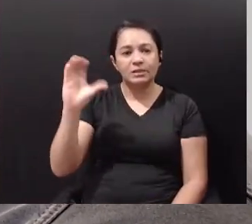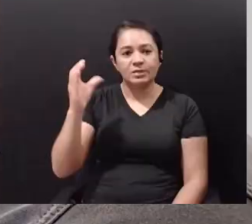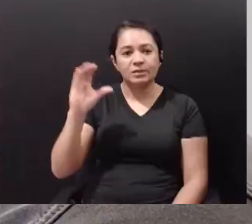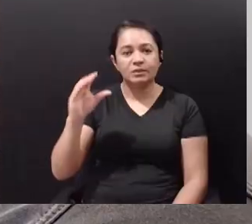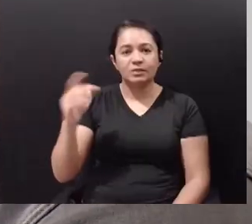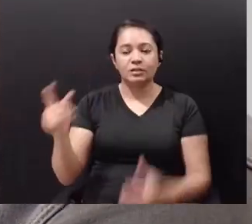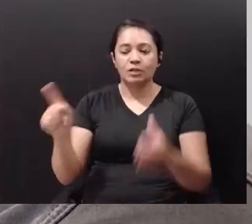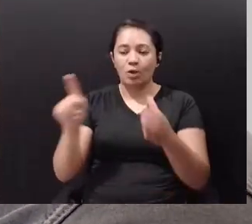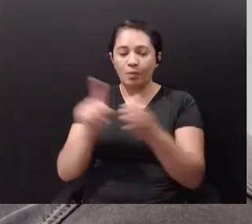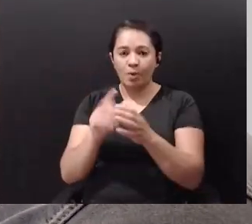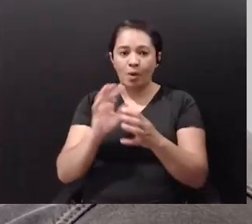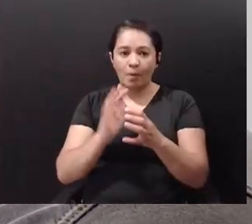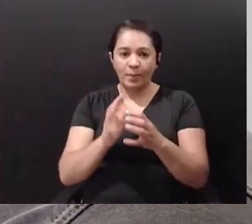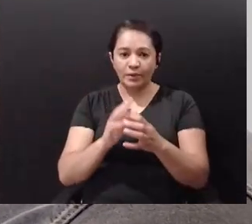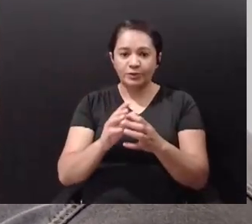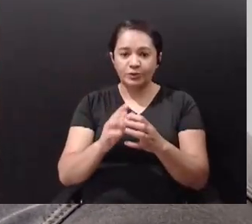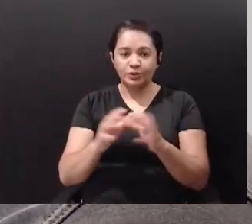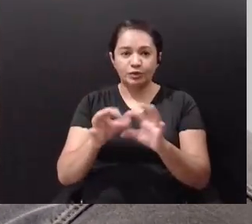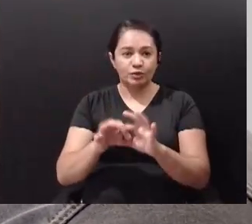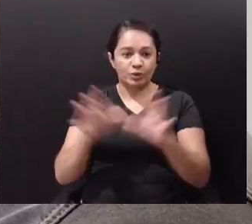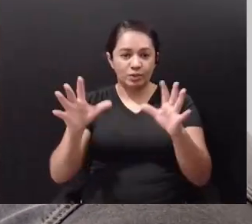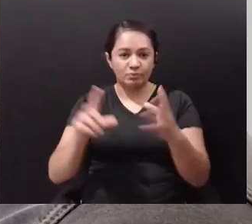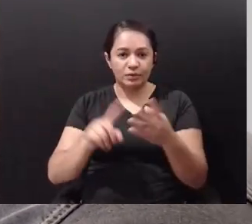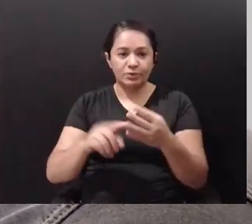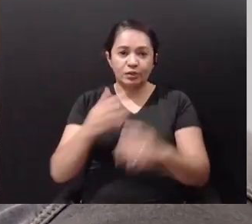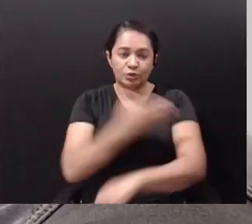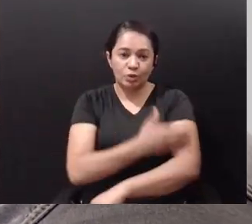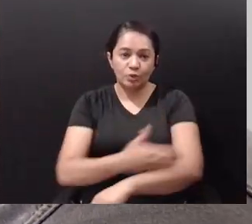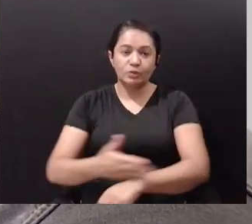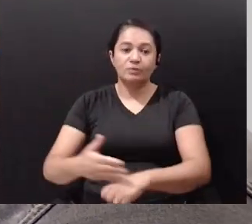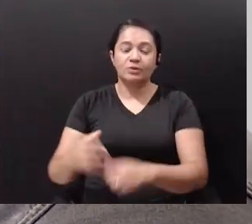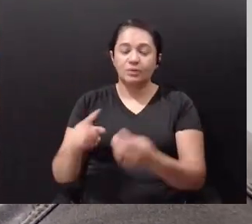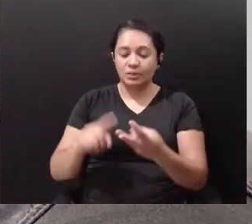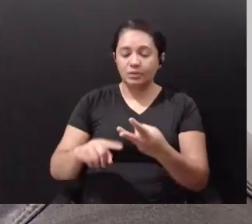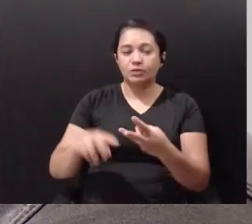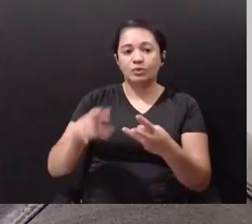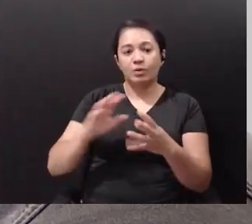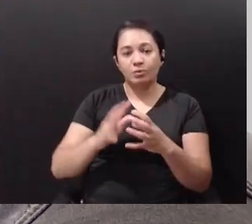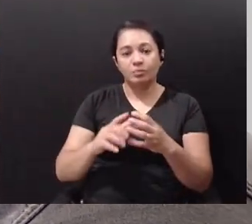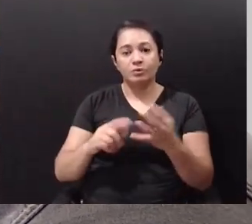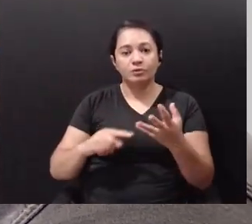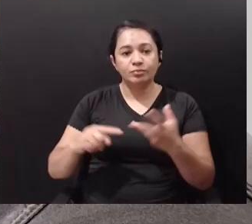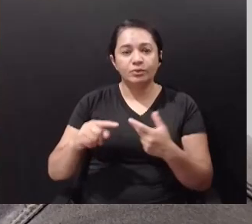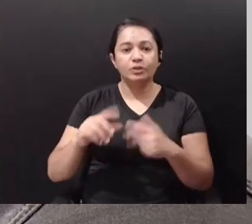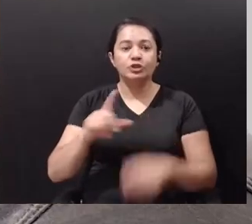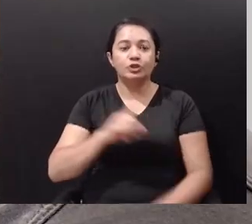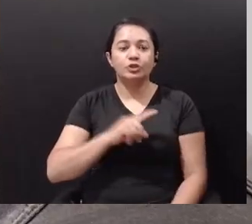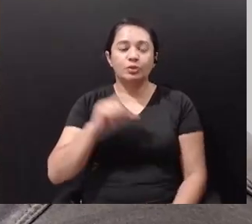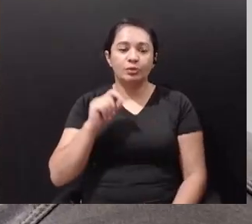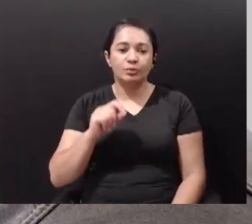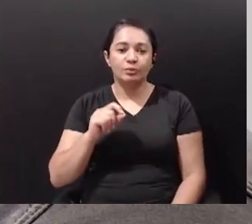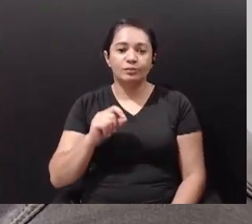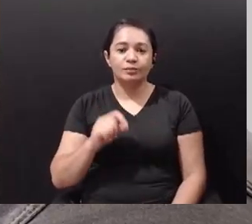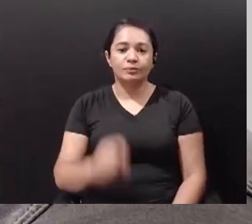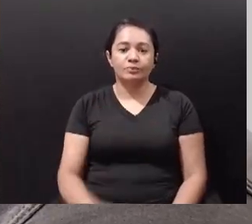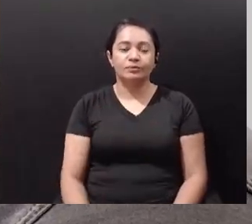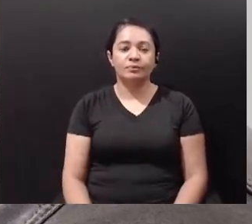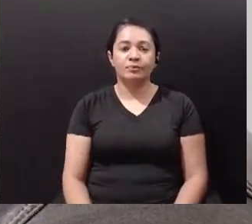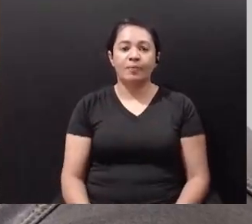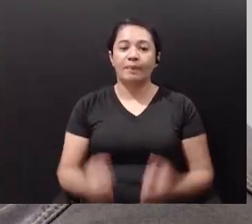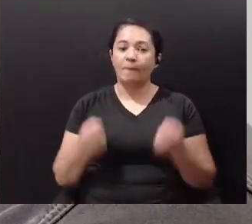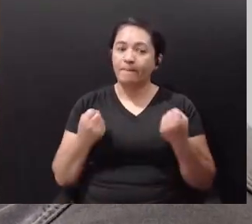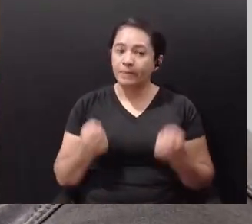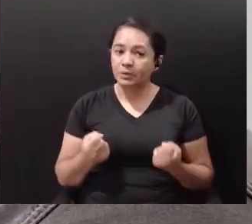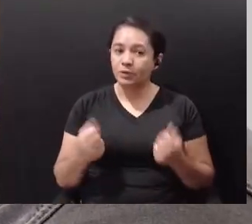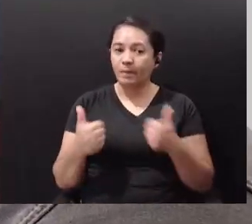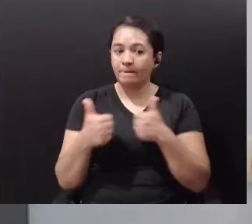Liberal do Império, do Partido Conservador do Império e do Partido Republicano do Império, tinham pesos muito próximos. E é